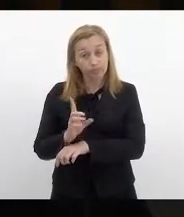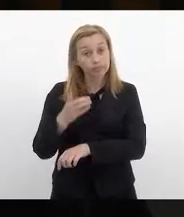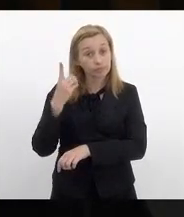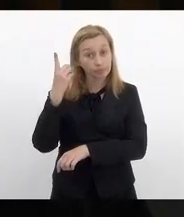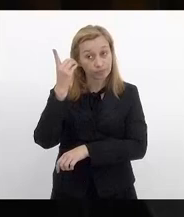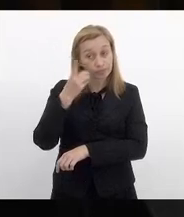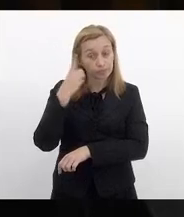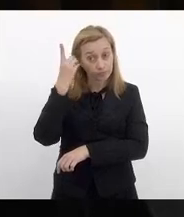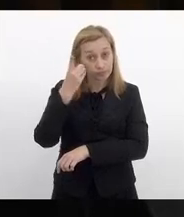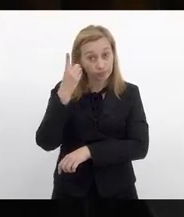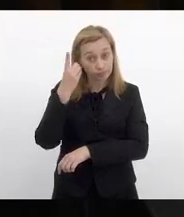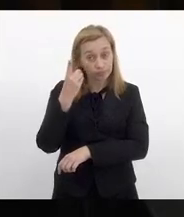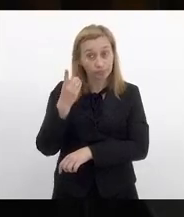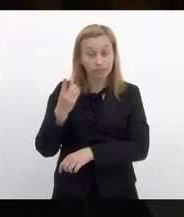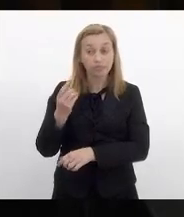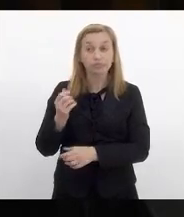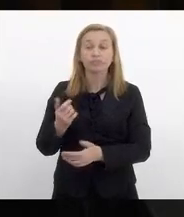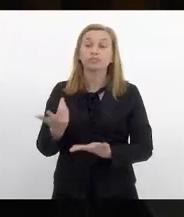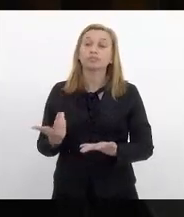Estado, pagará